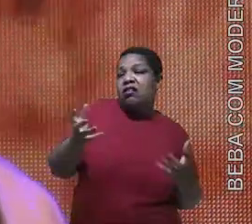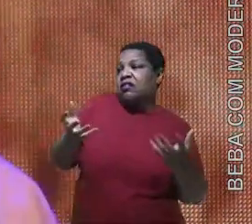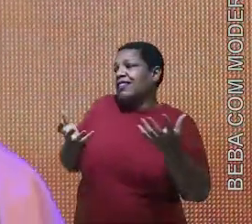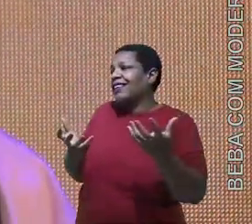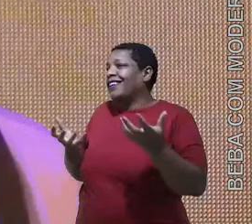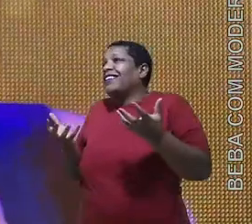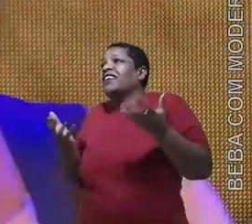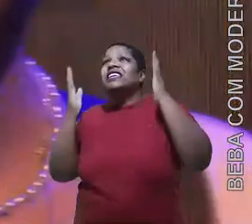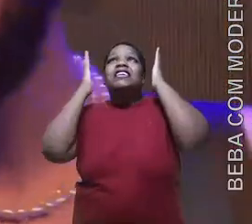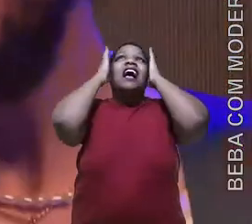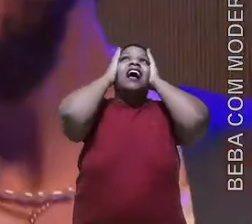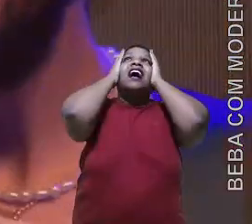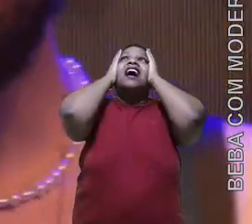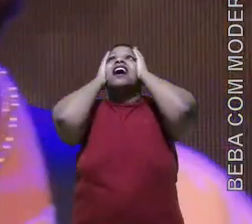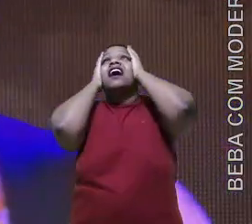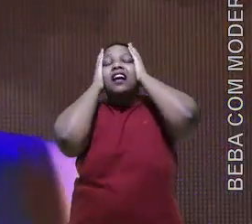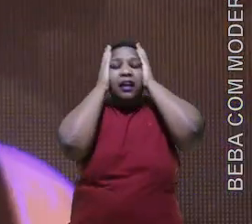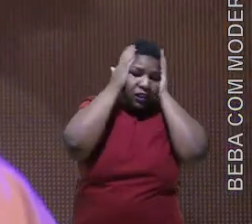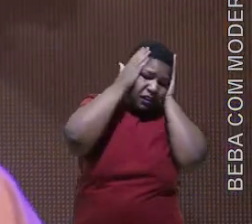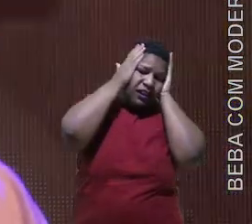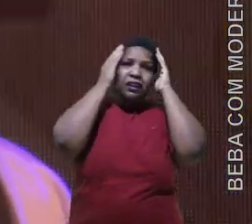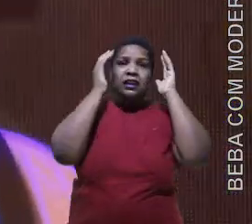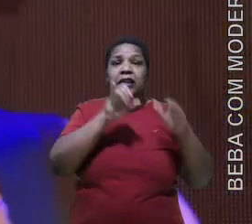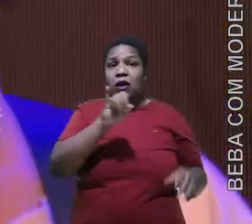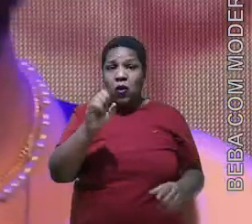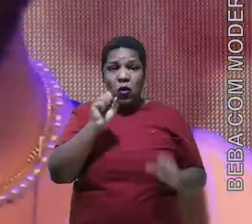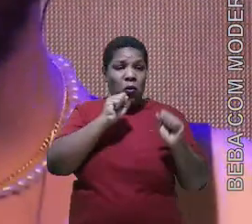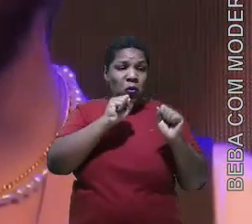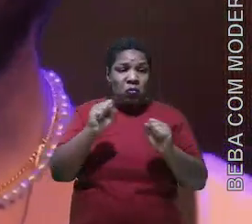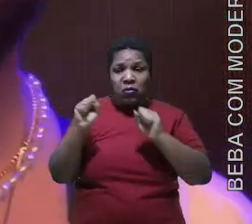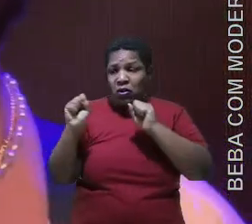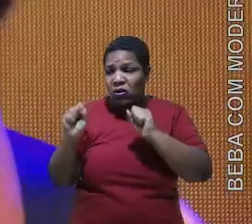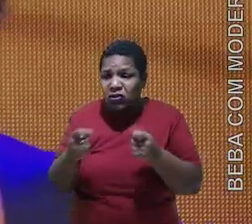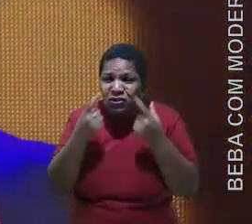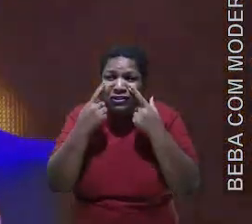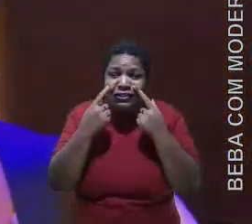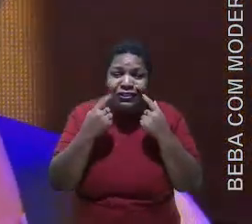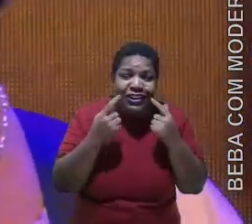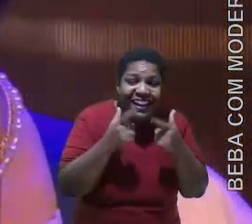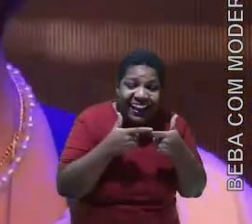sabe surge o